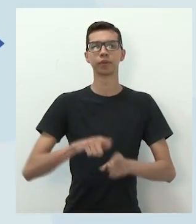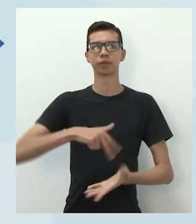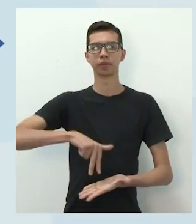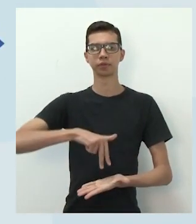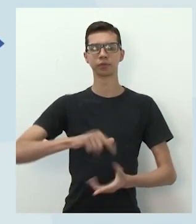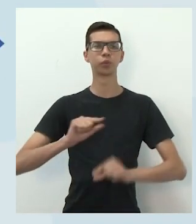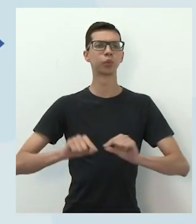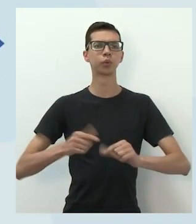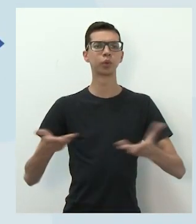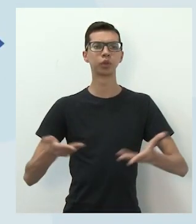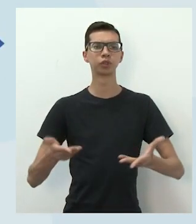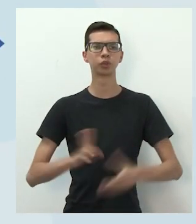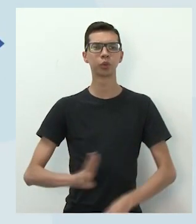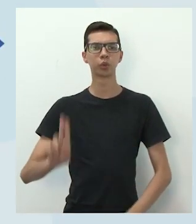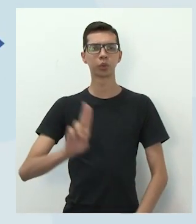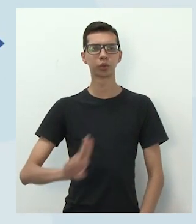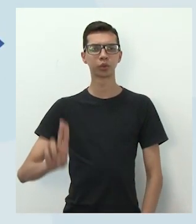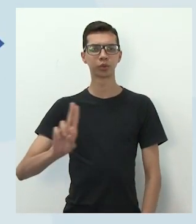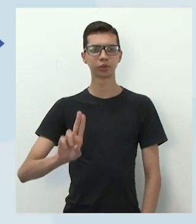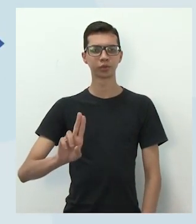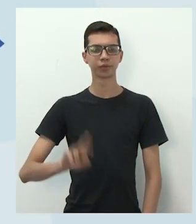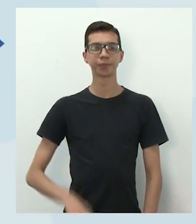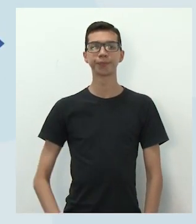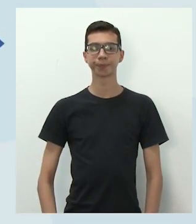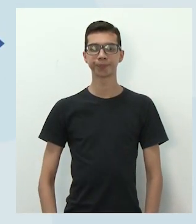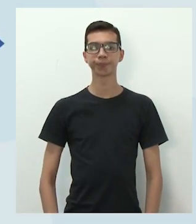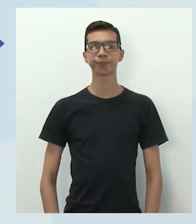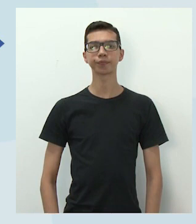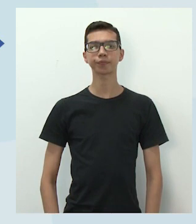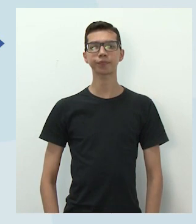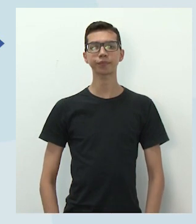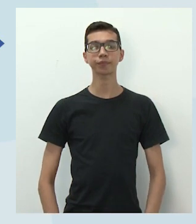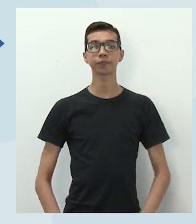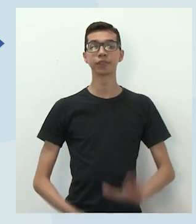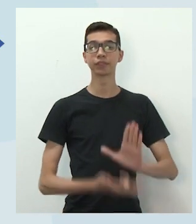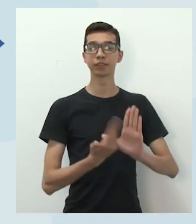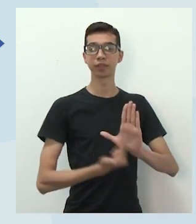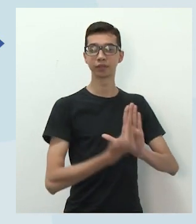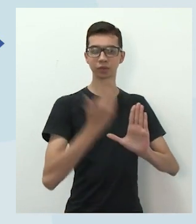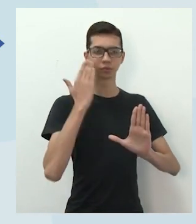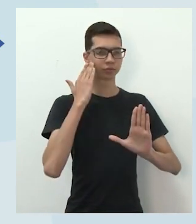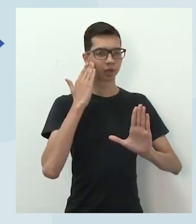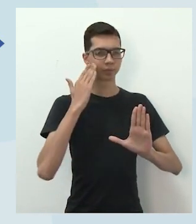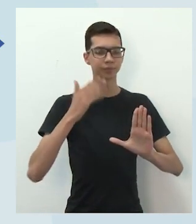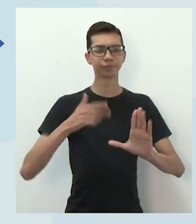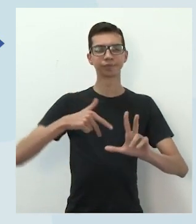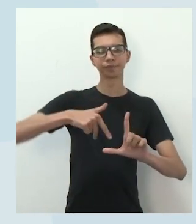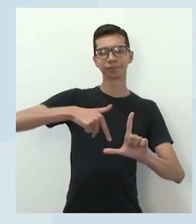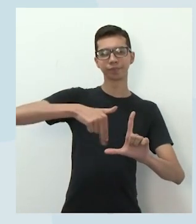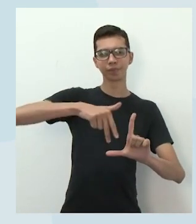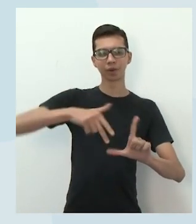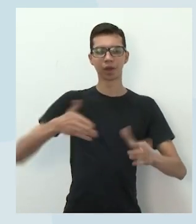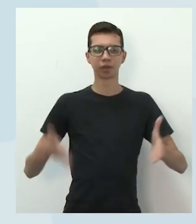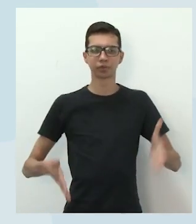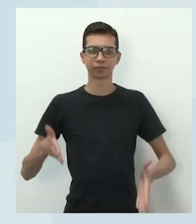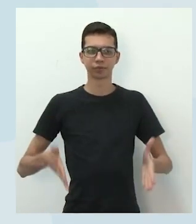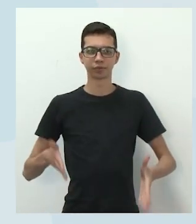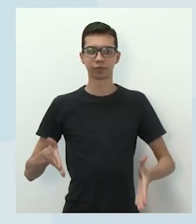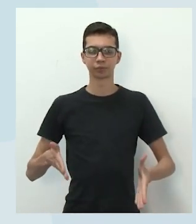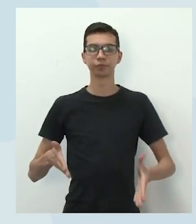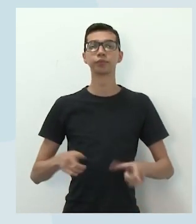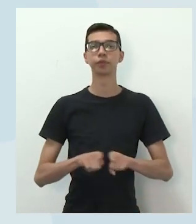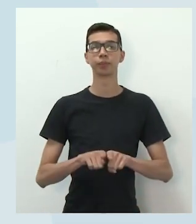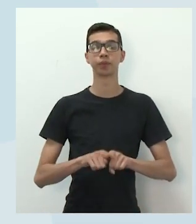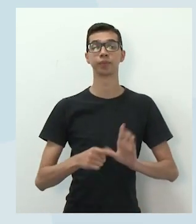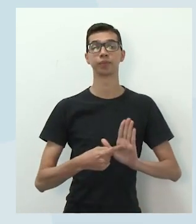de hoje? O desenho de animação e o festival e o salão, como modo de mostrar a produção. Então,